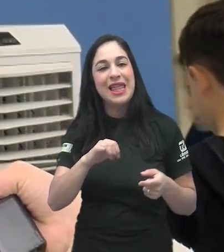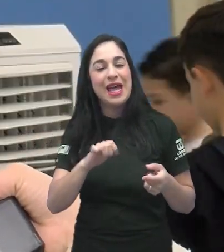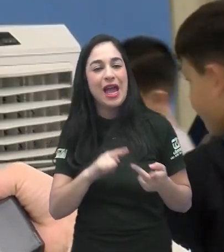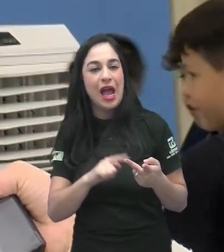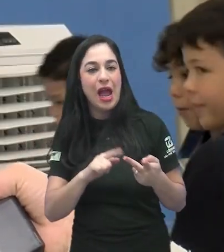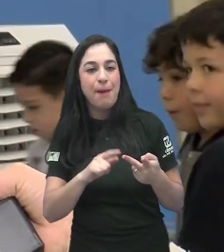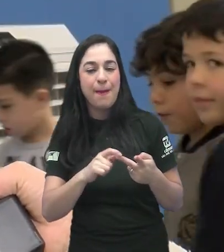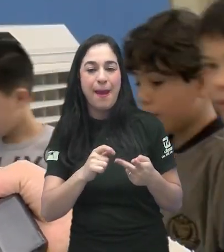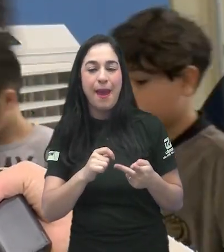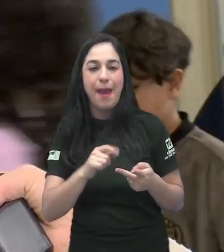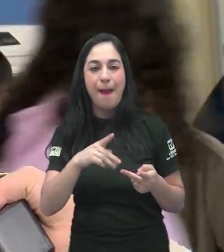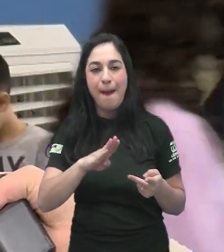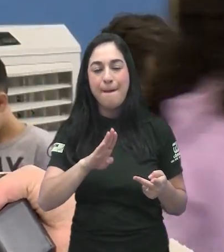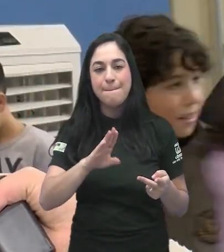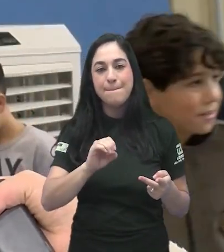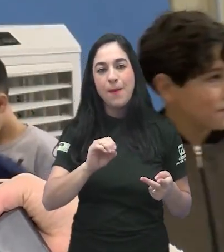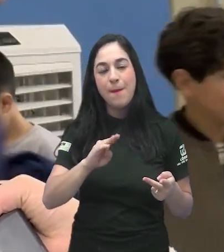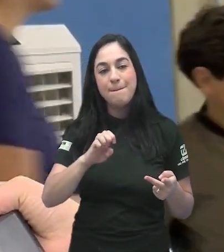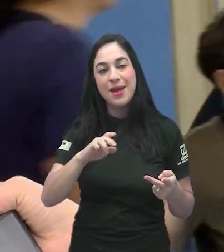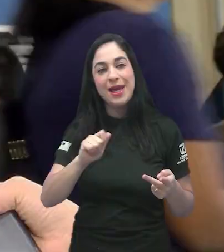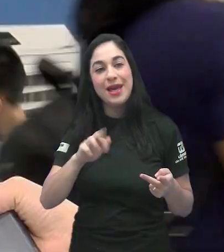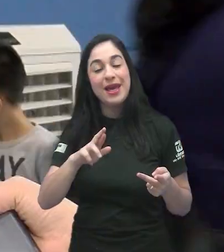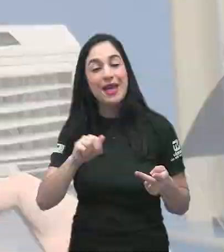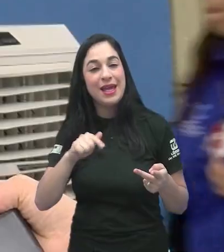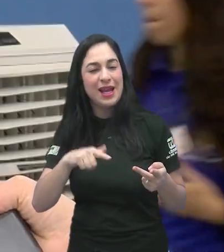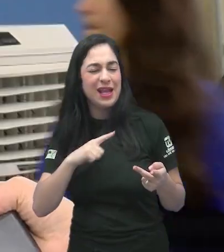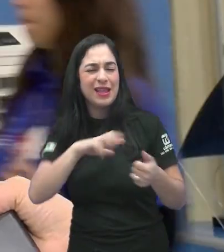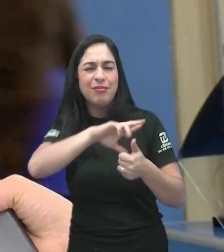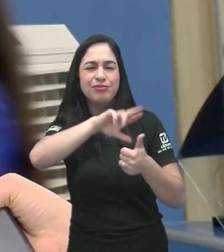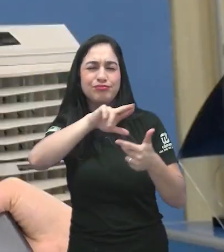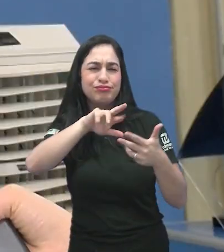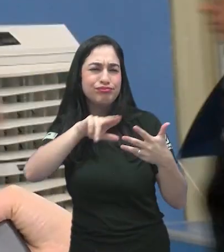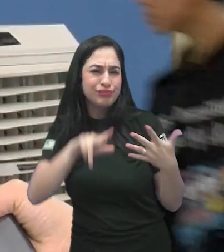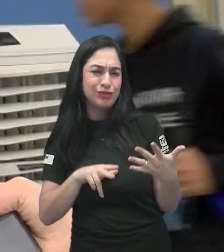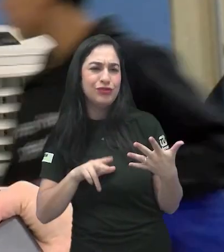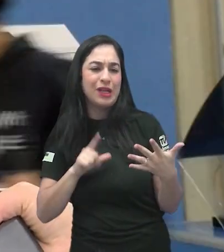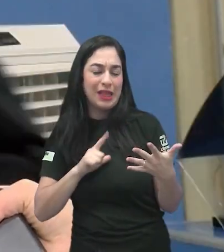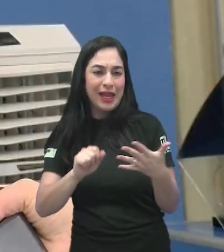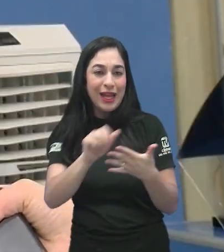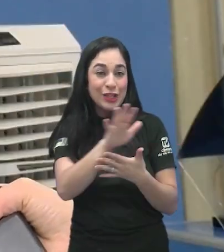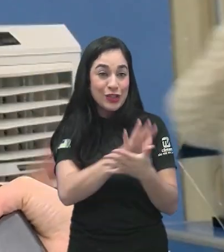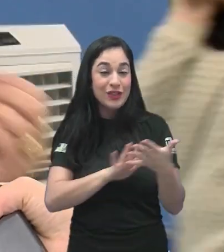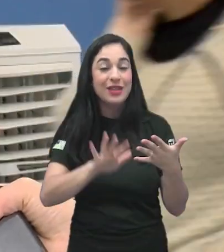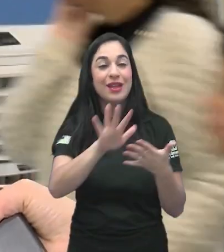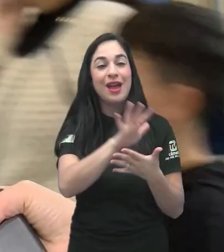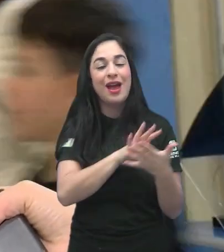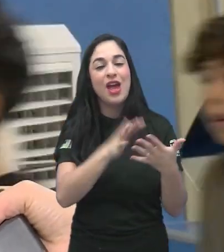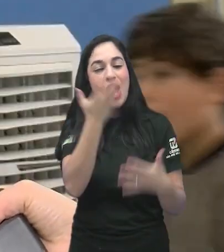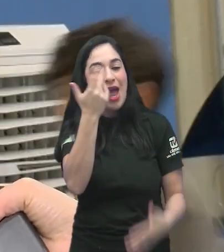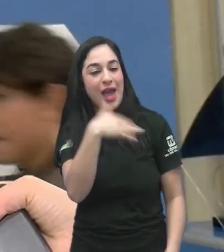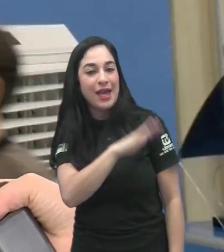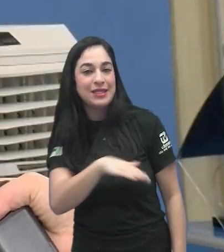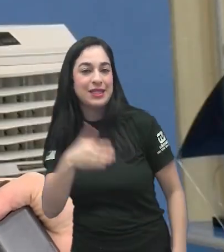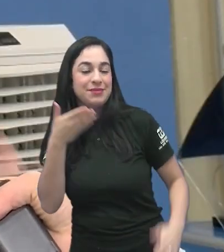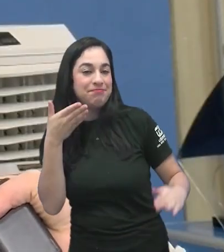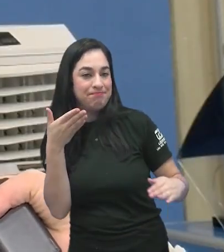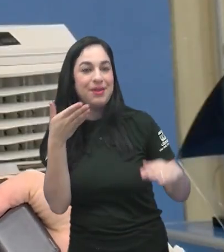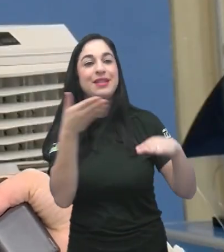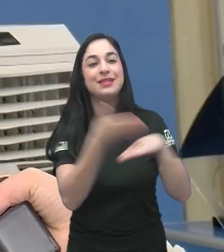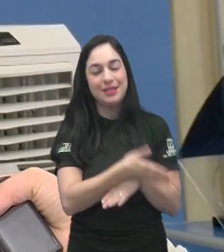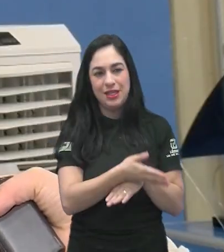de bumerangue, oficina de horta. Então nós temos bastante atividades aí para que as crianças,